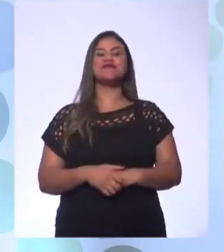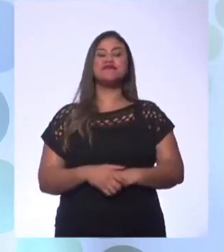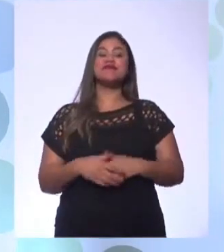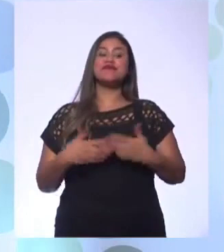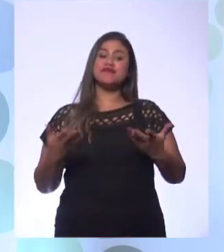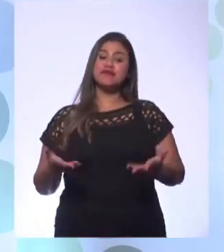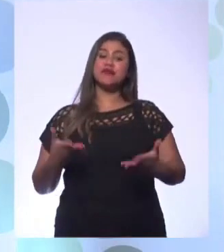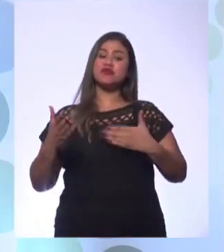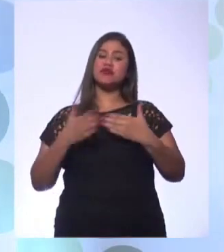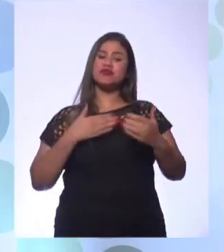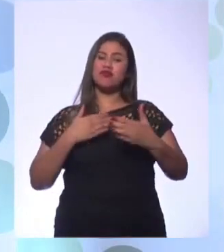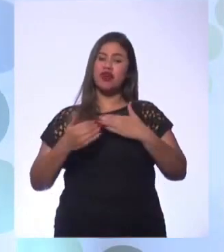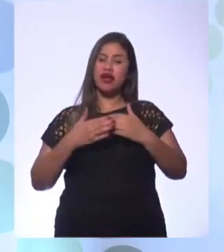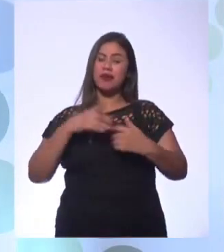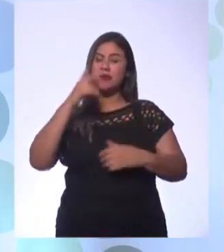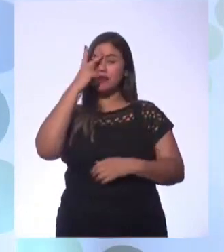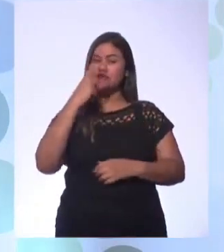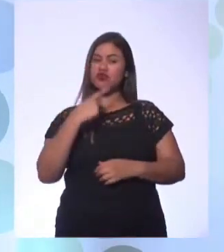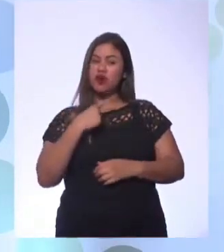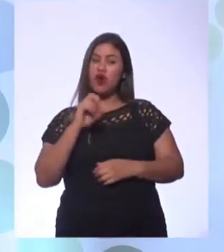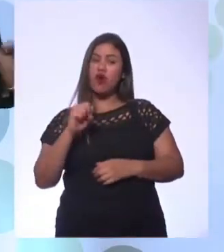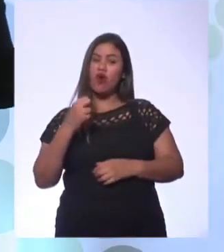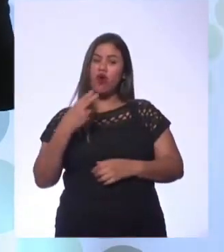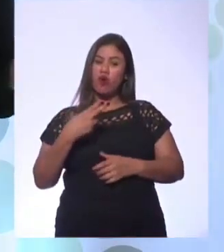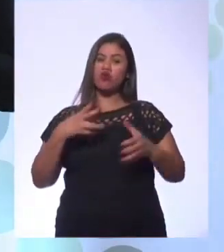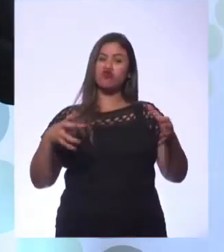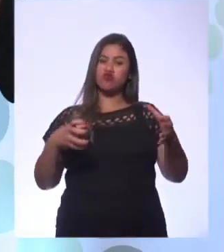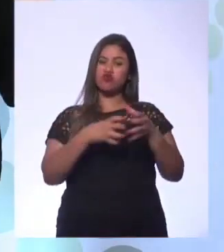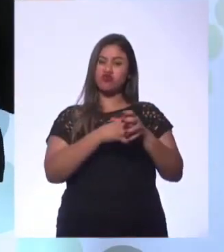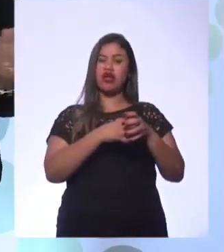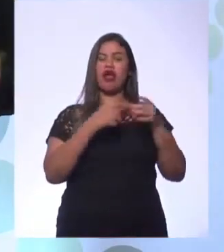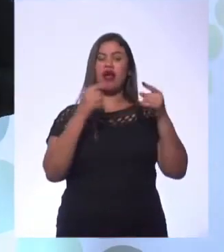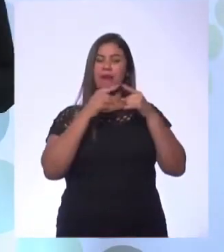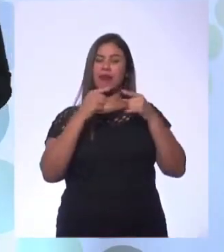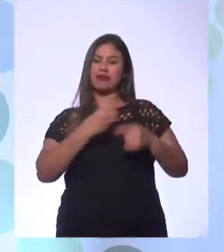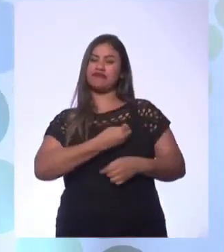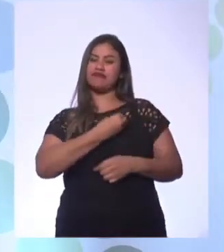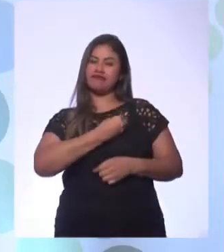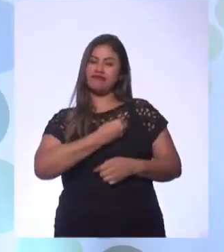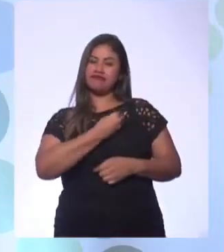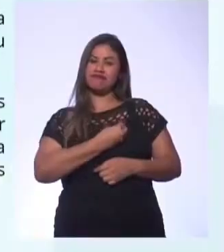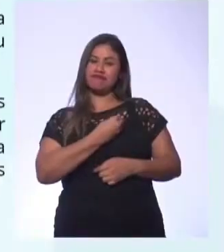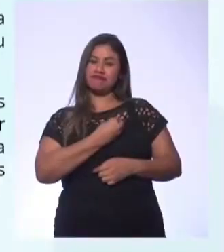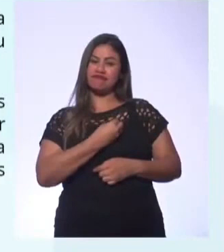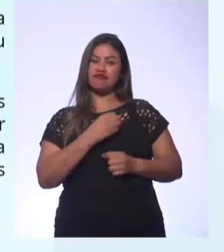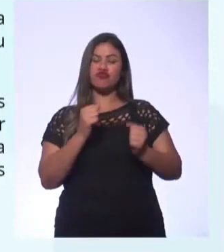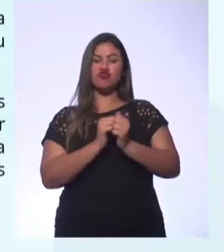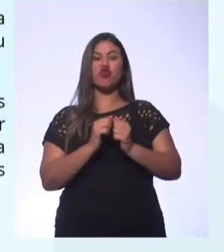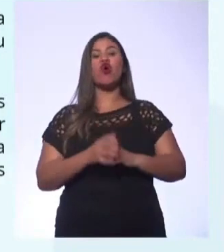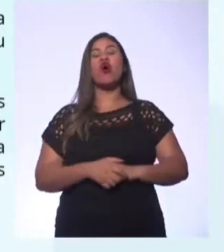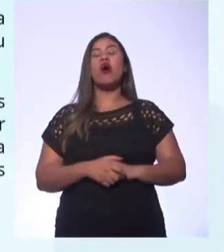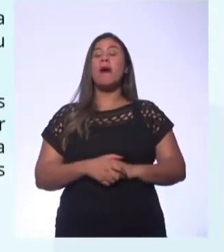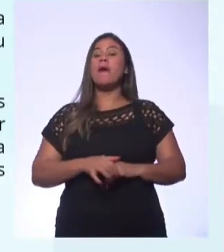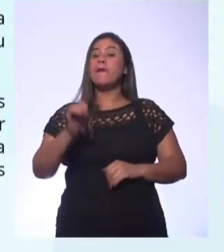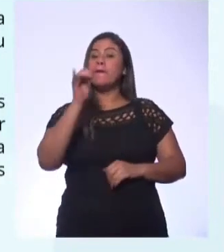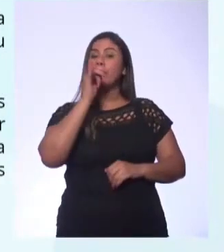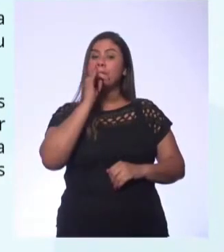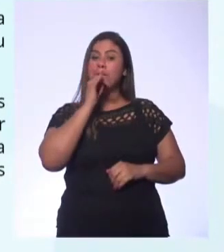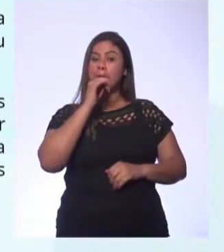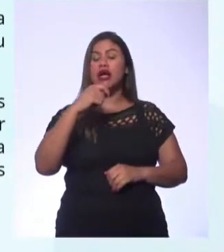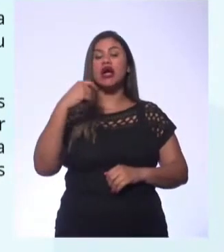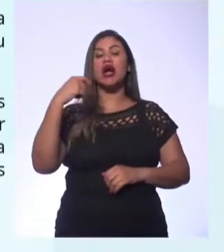tanto pode ser individual, né, no caso de imersão, ou coletivo, quando eu tenho uma vivência maior, né? Então, os artistas participam